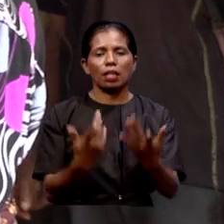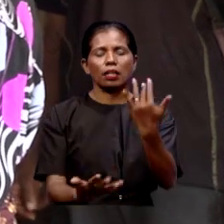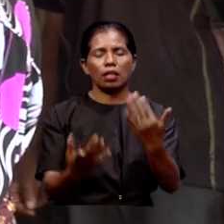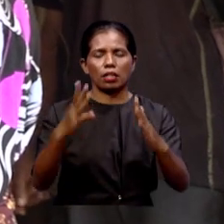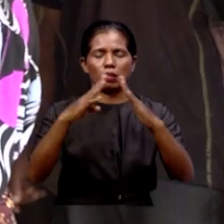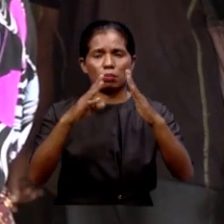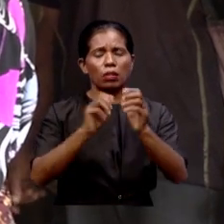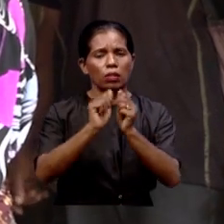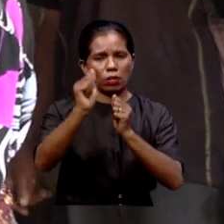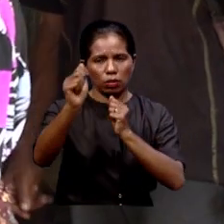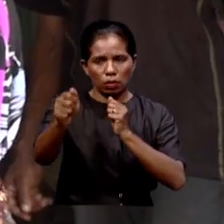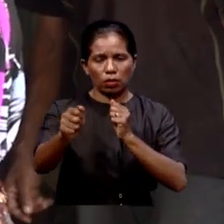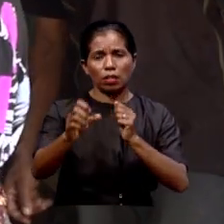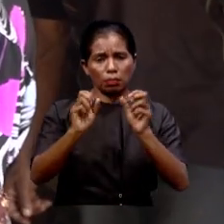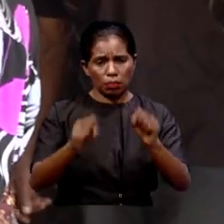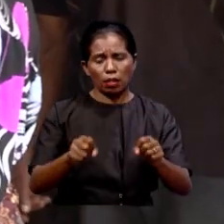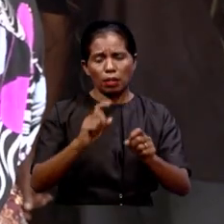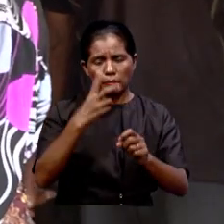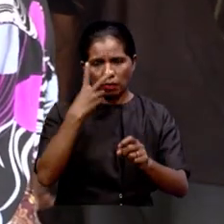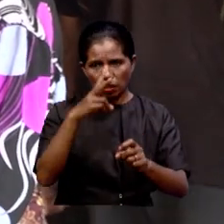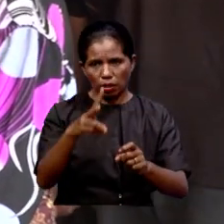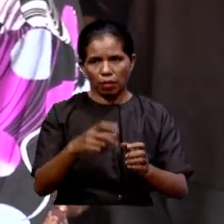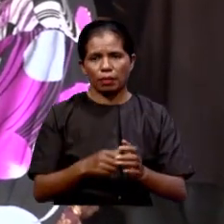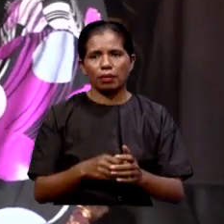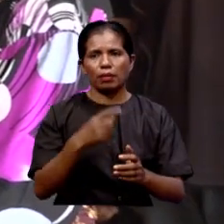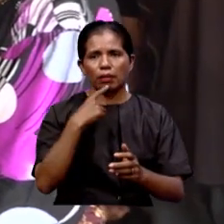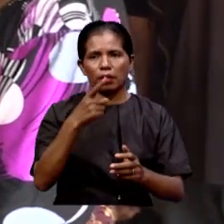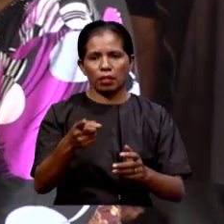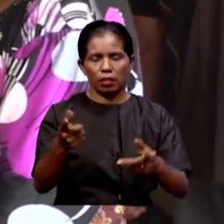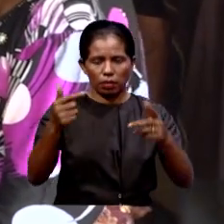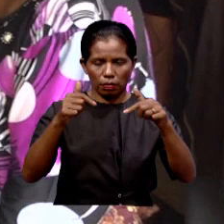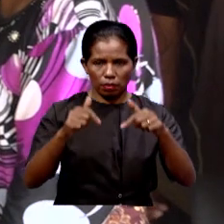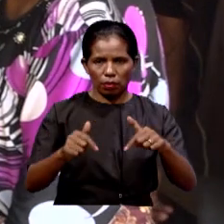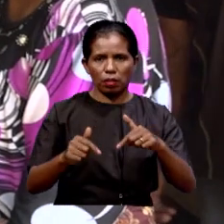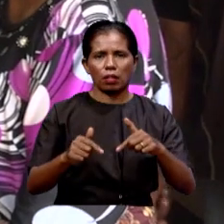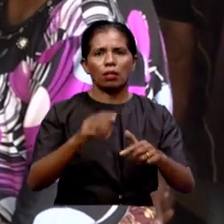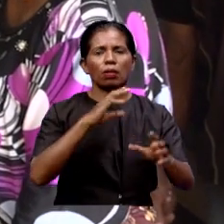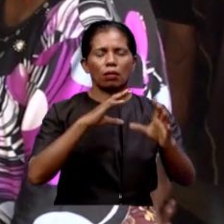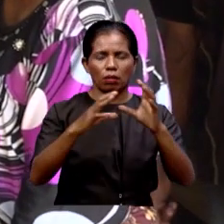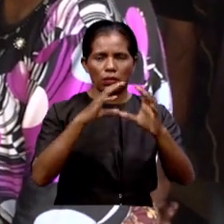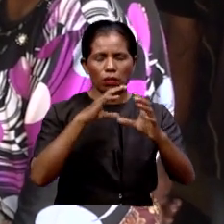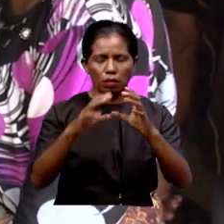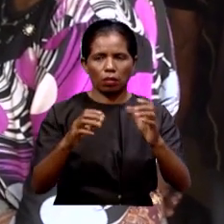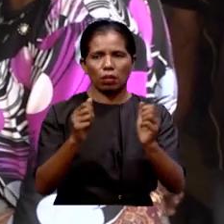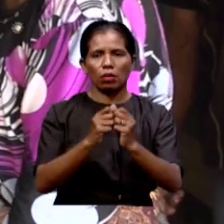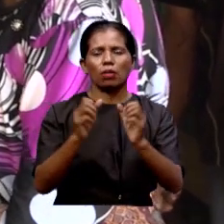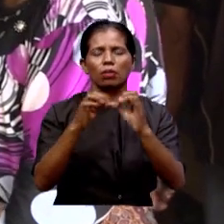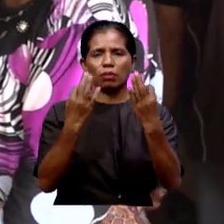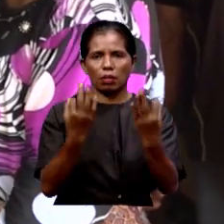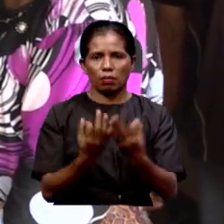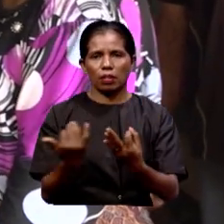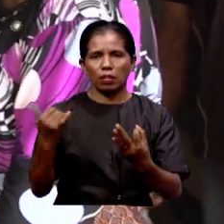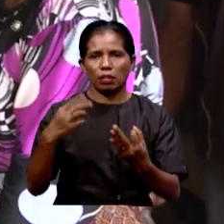lah ni marimbele ba, hau dene hau ba. Nema mana ne dihan ni mai ona kontato na itania familia sia kami